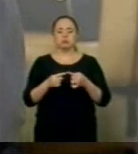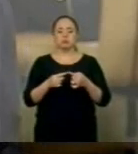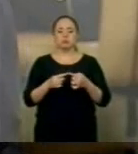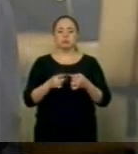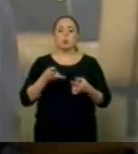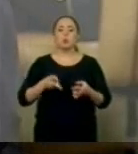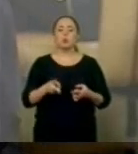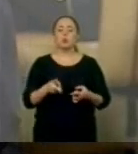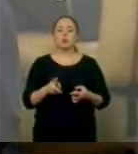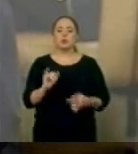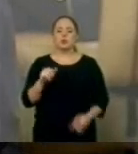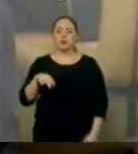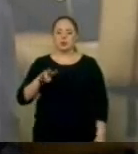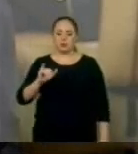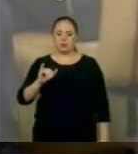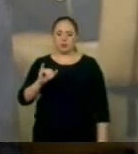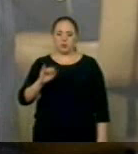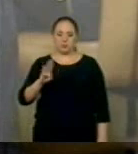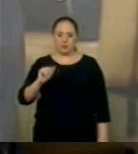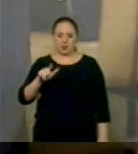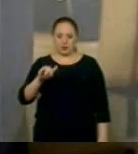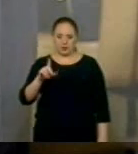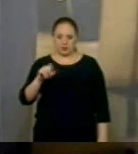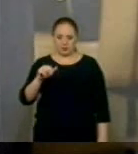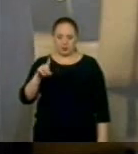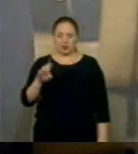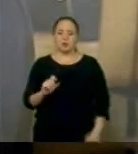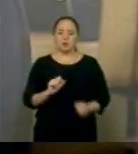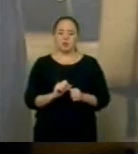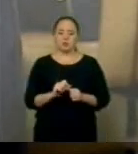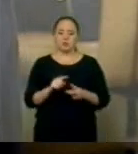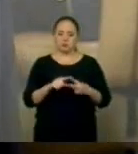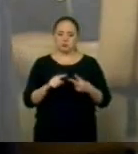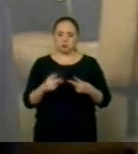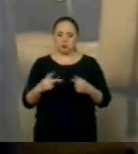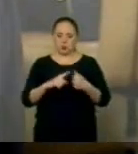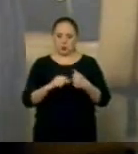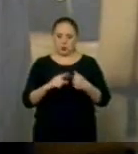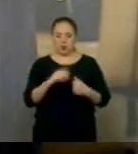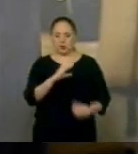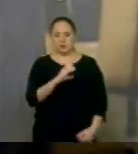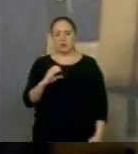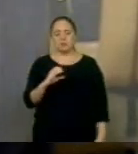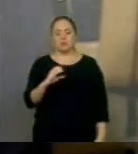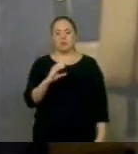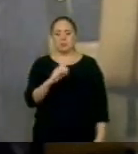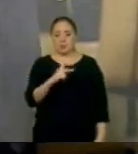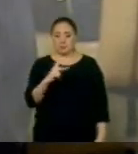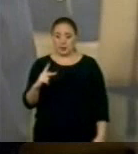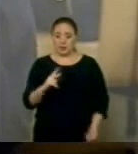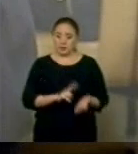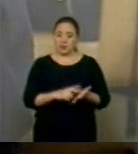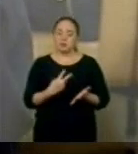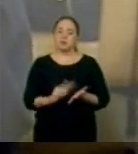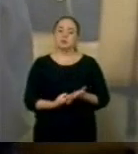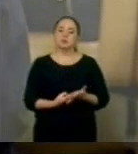sustenta exatamente a inviabilidade de se imprimir aos dois dispositivos 312 e 319 do CPP, interpretação que de alguma forma